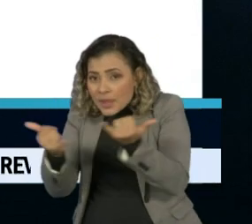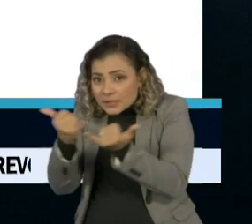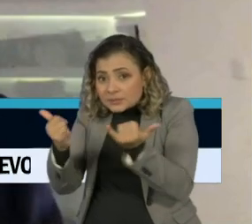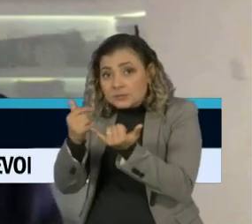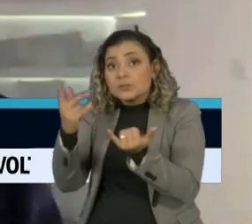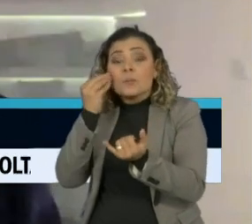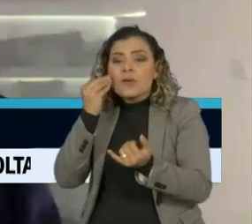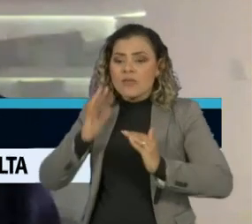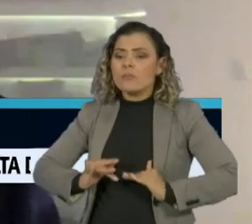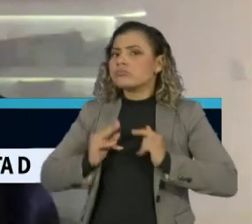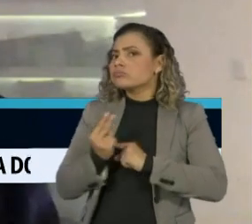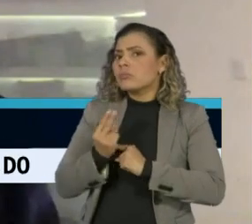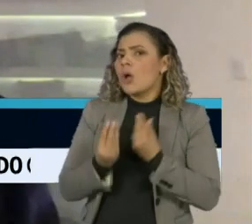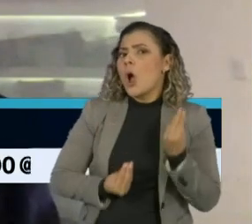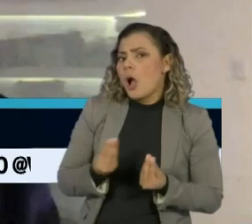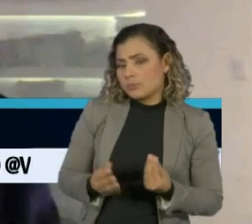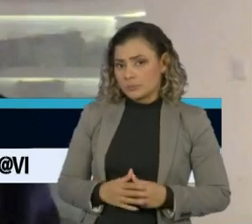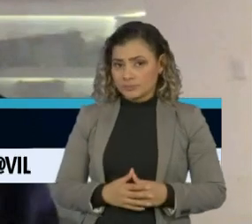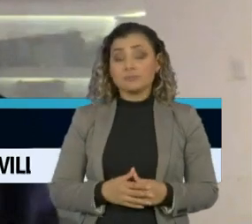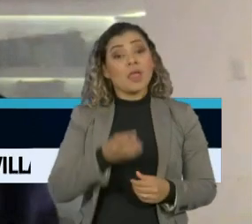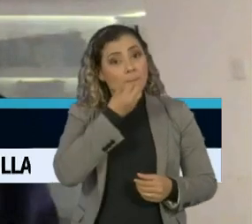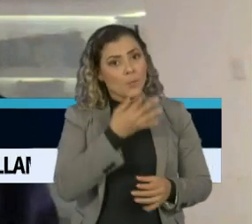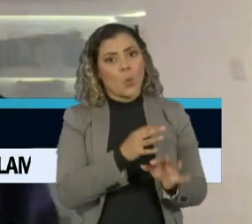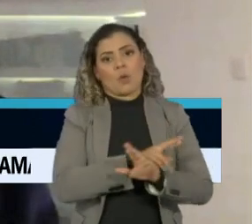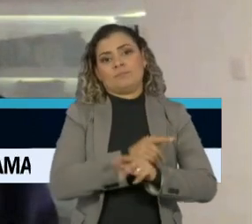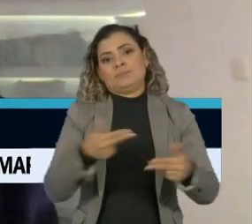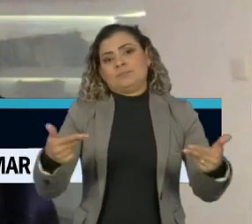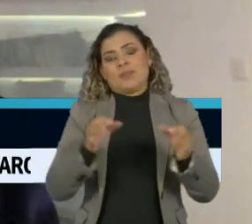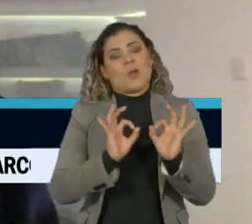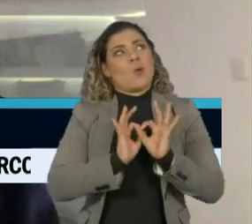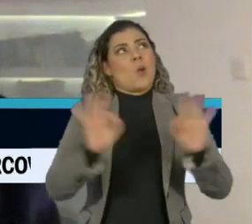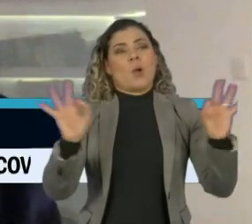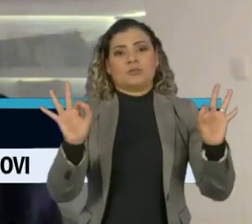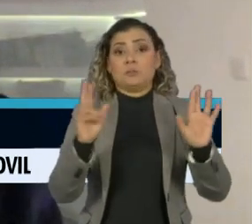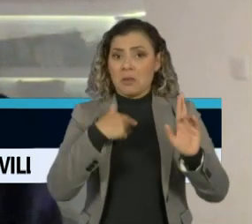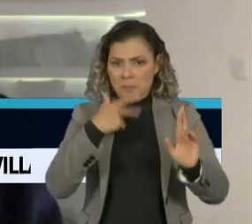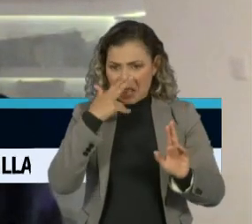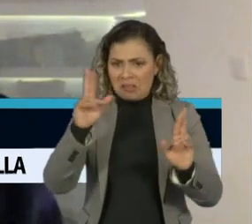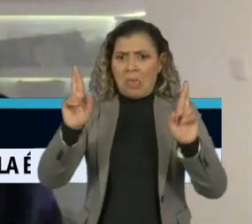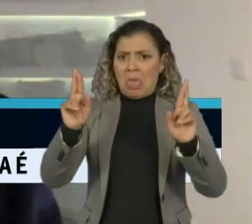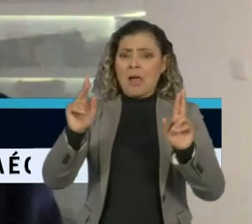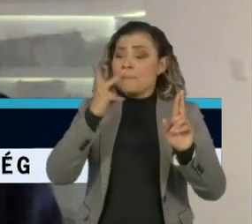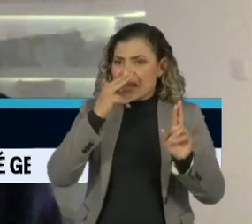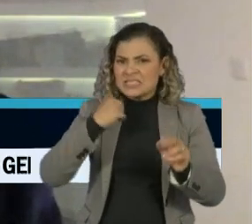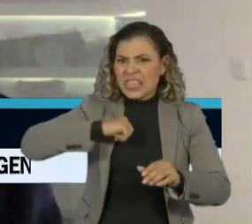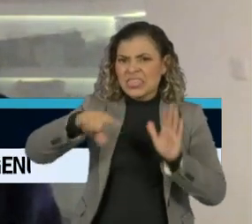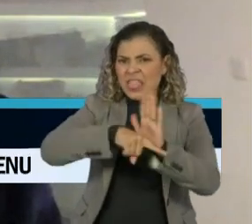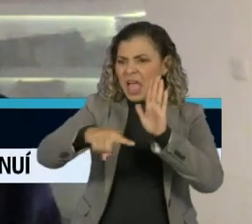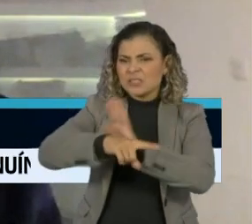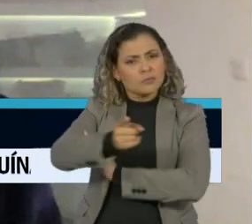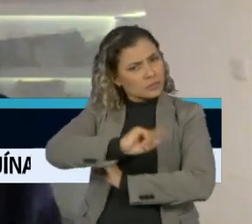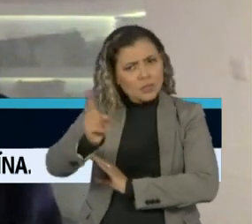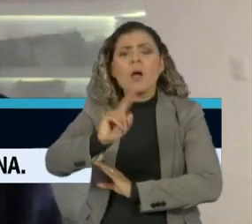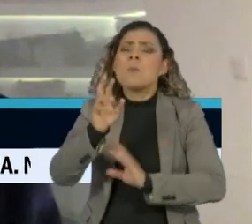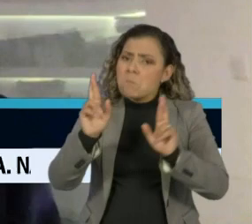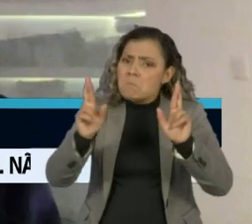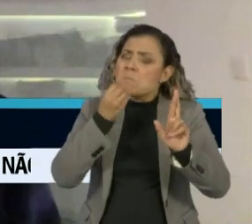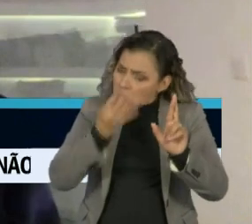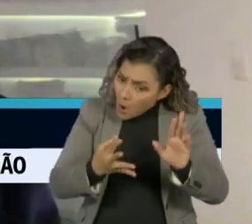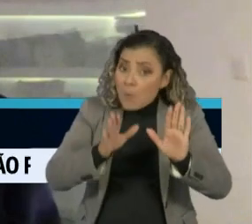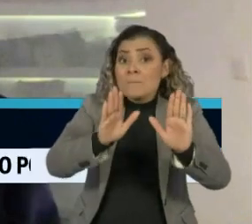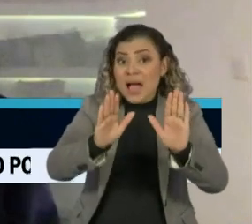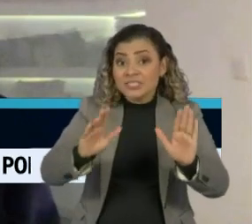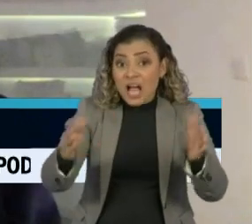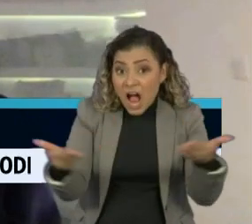imunológico é uma excelente notícia não quero passar uma imagem pessimista mas não sei excessivamente otimista com relação